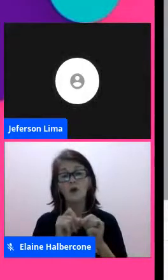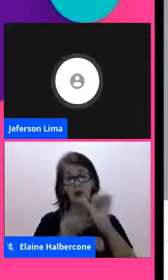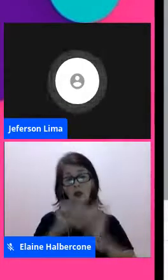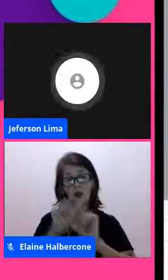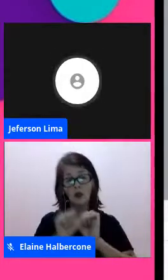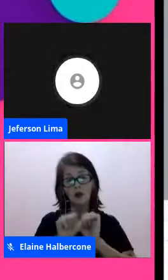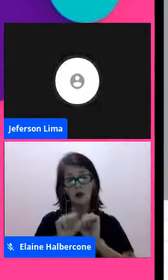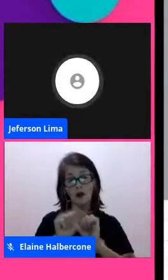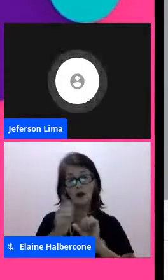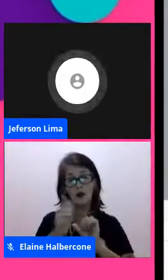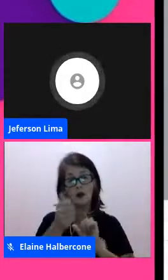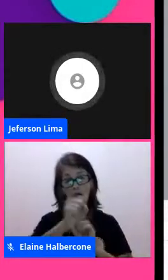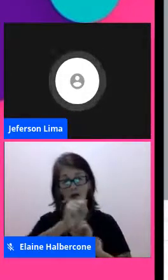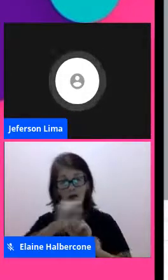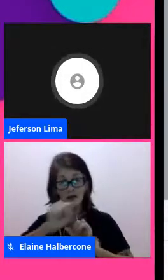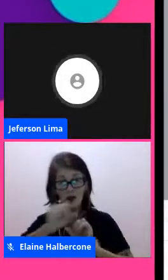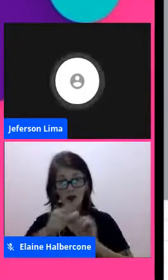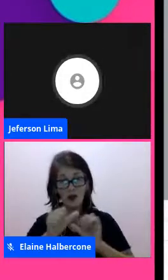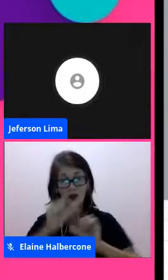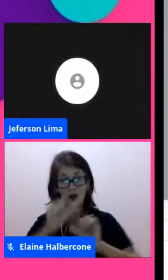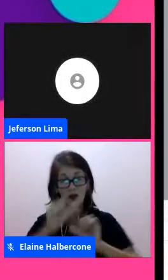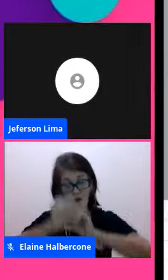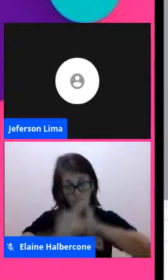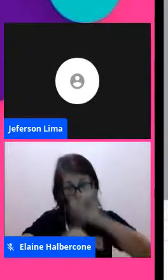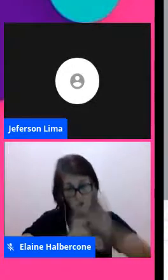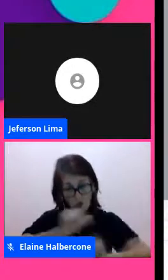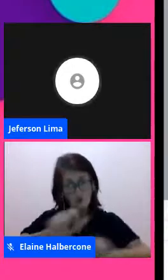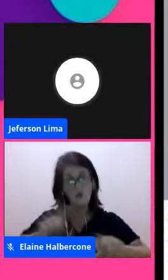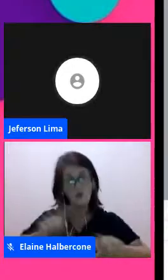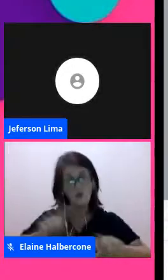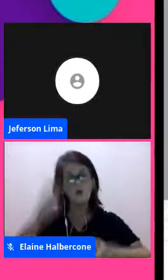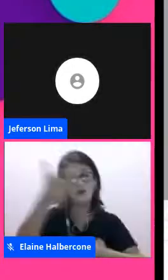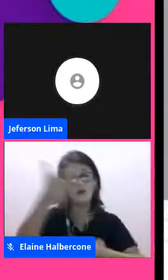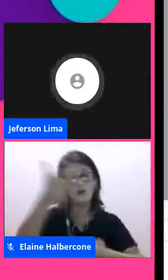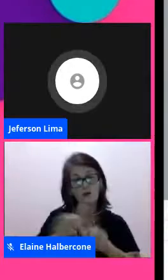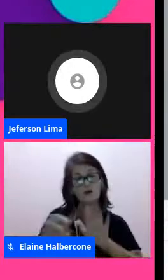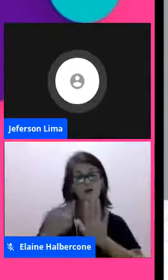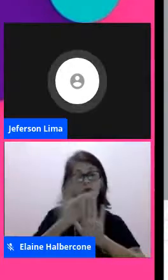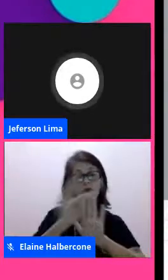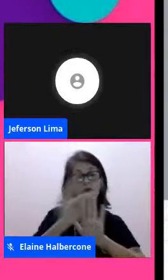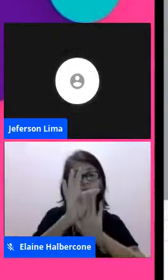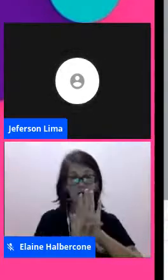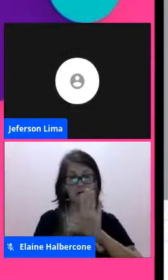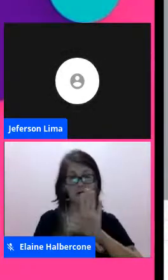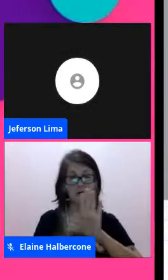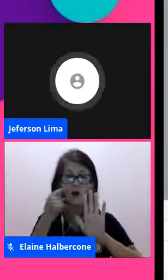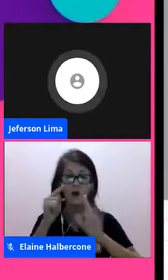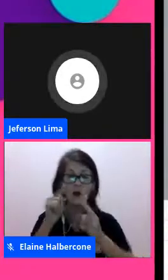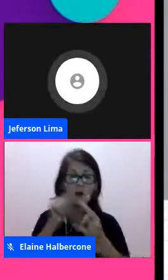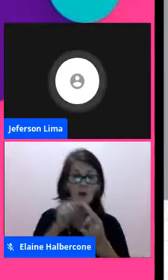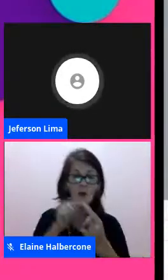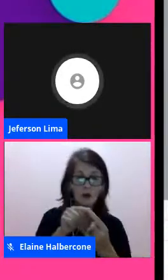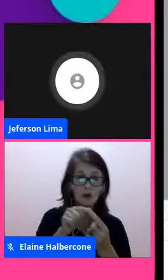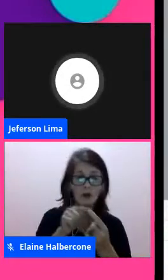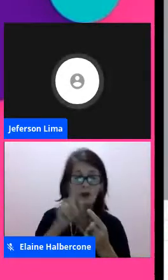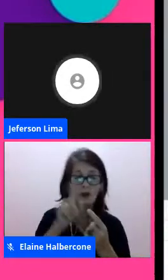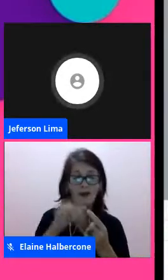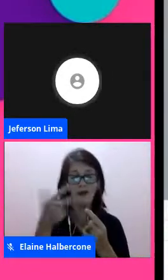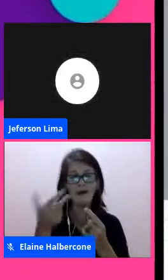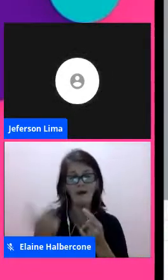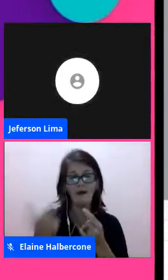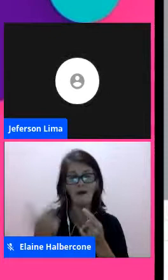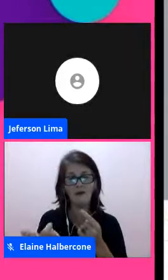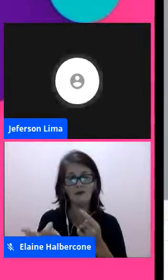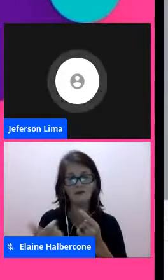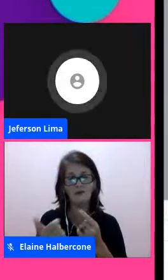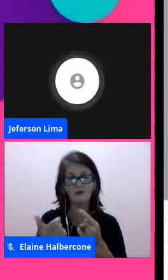Pass, porque eu quero converter novamente, né? E se eu olhar o objeto, é exatamente aquela minha instância de